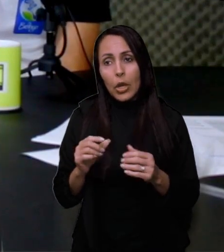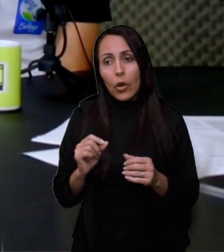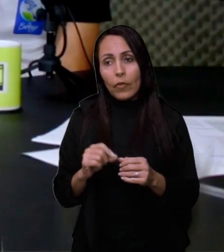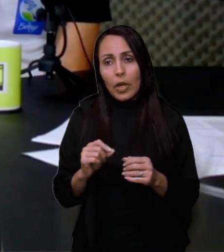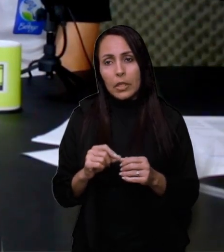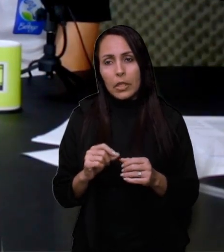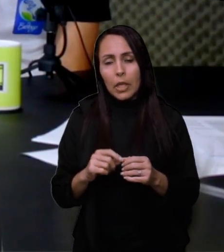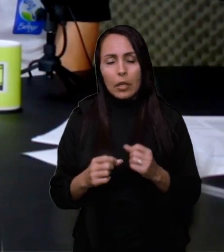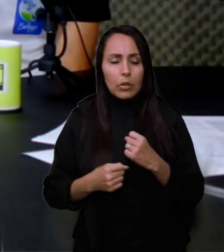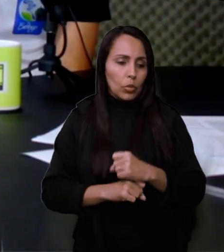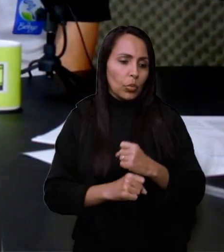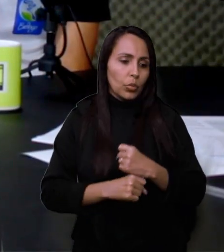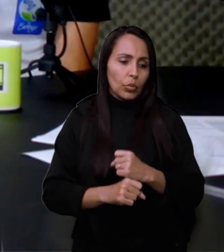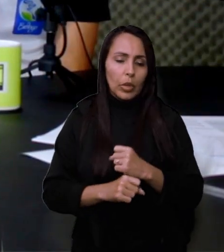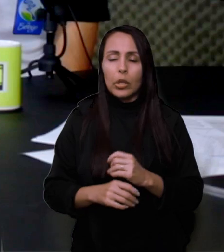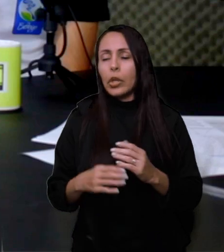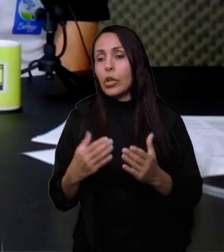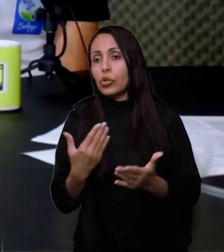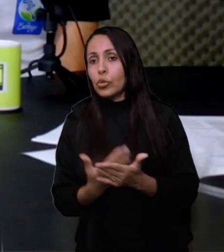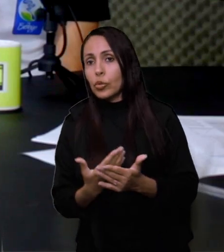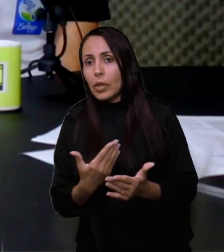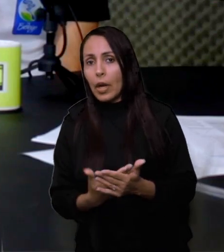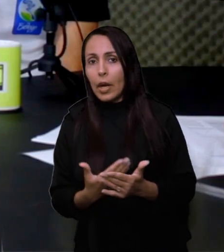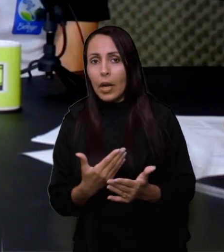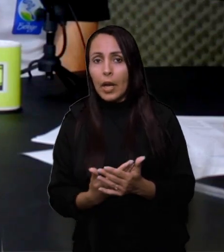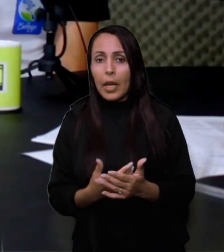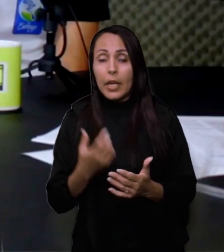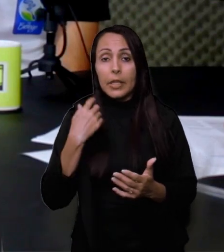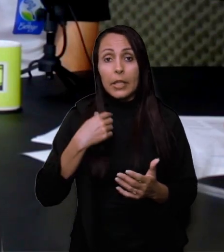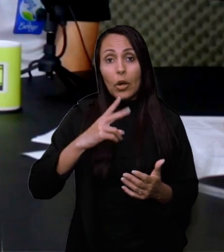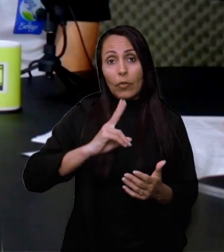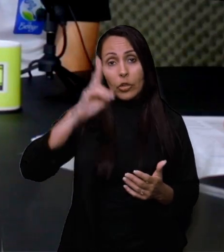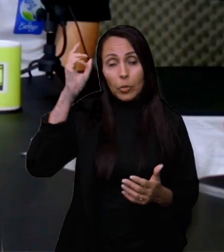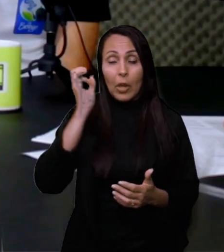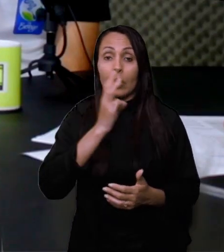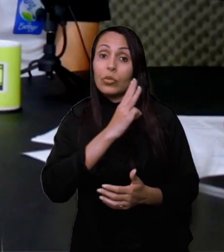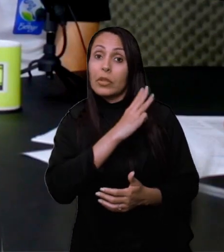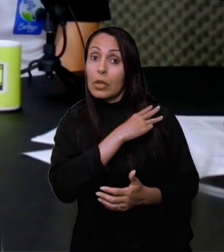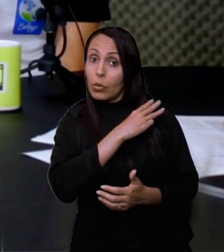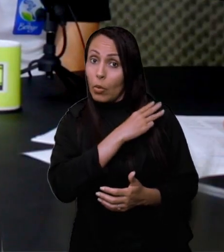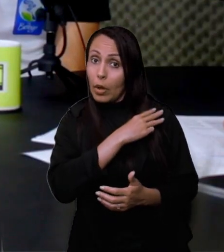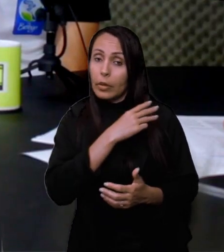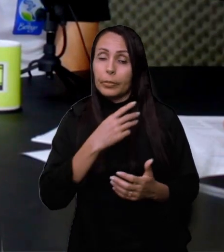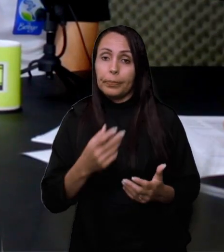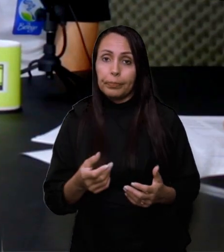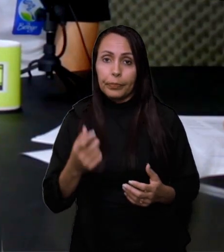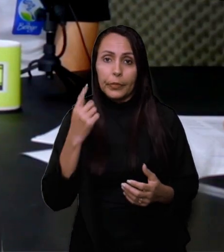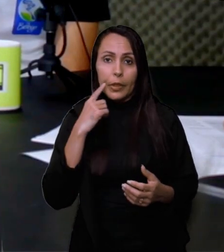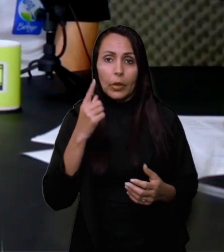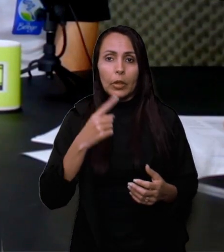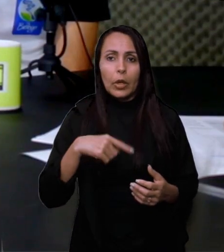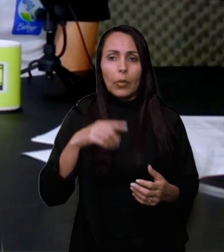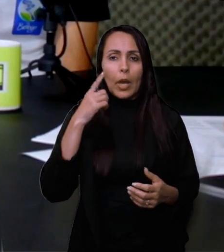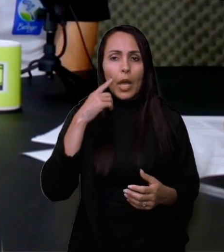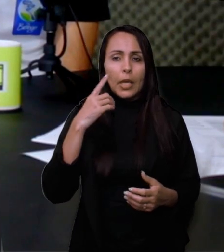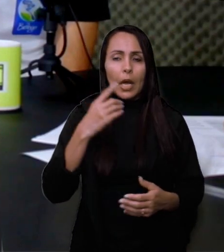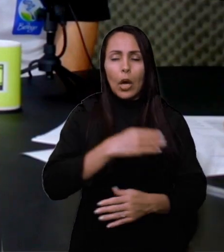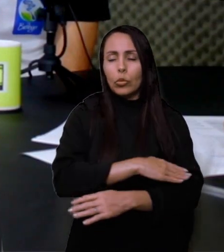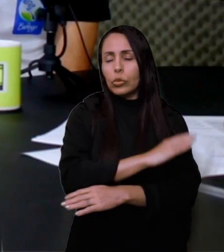de casa, aí eu tinha que estudar e tinha o pré-vestibular no 3º ano. Isso já no final. Então, era o dia inteiro